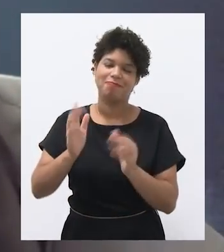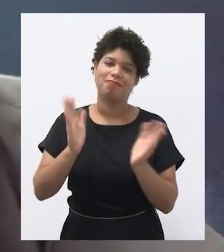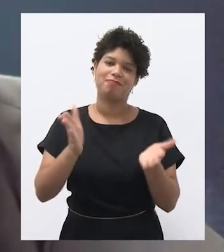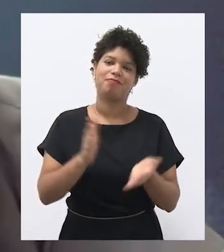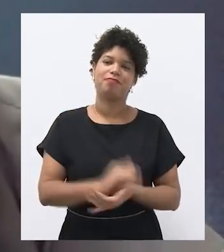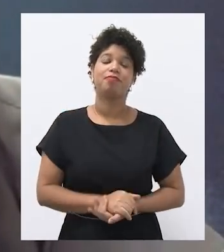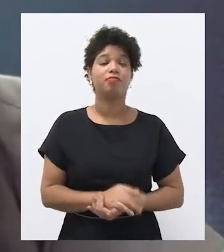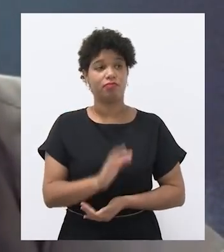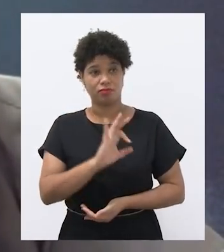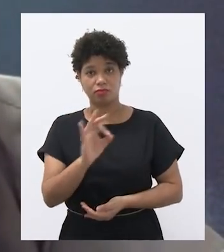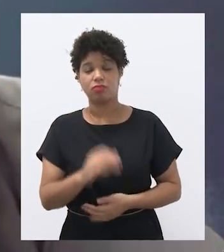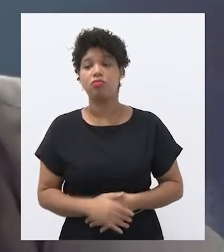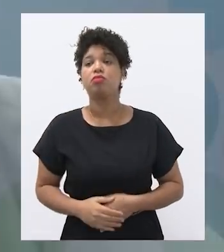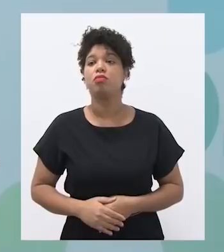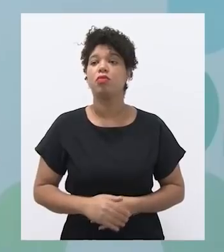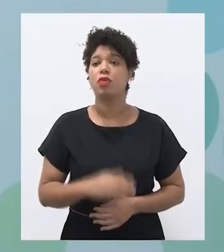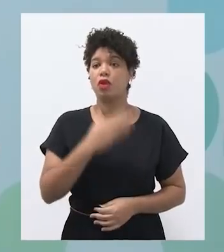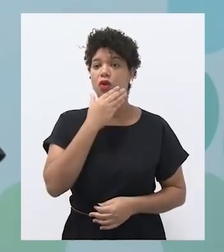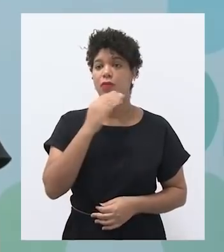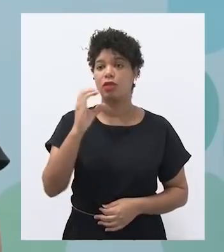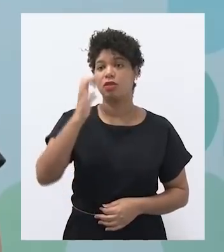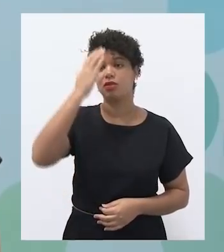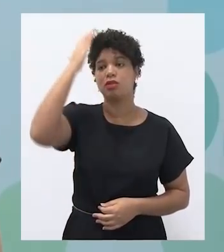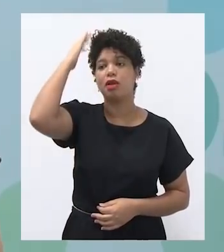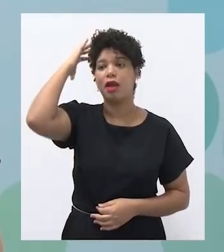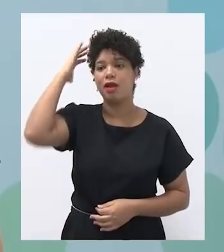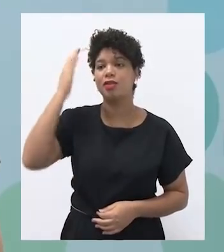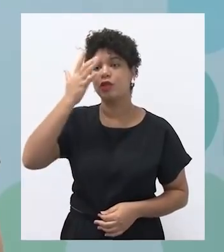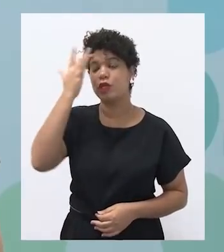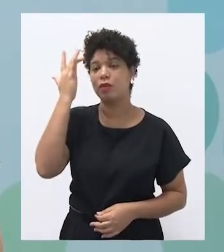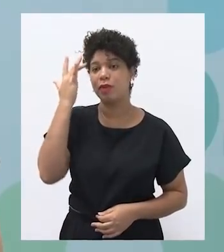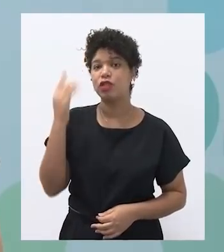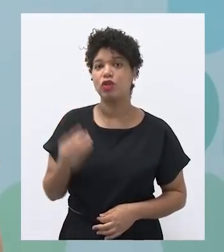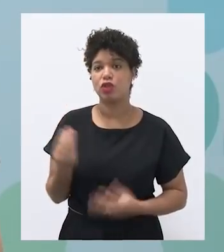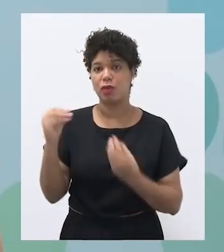Ô, Carlos, tem muita gente aqui colocando aqui no chat, né,